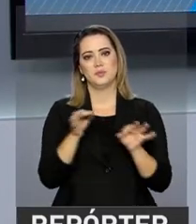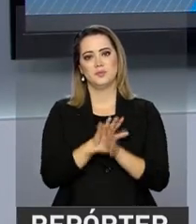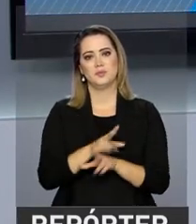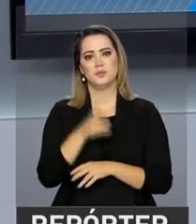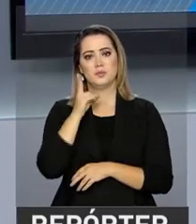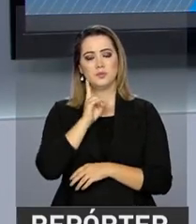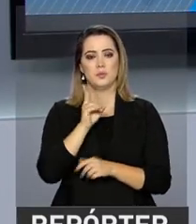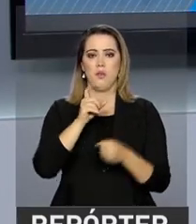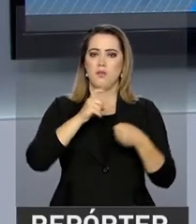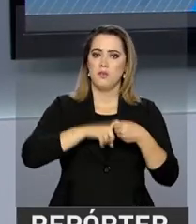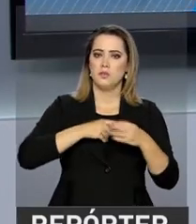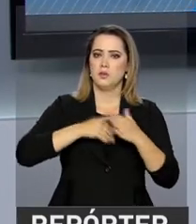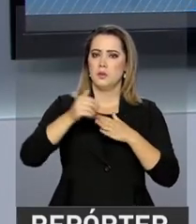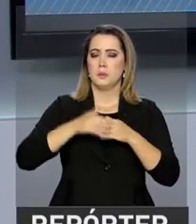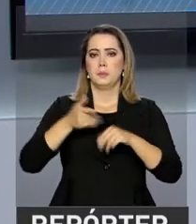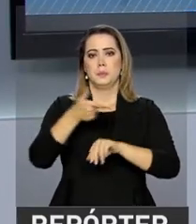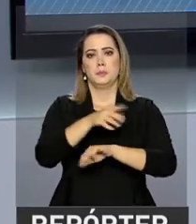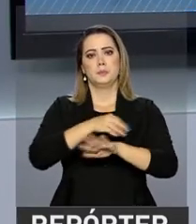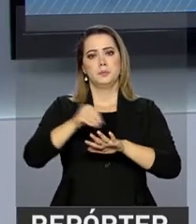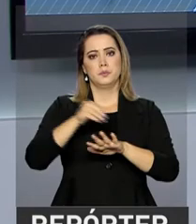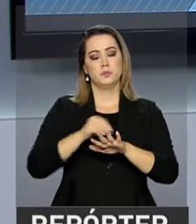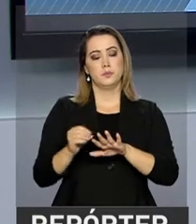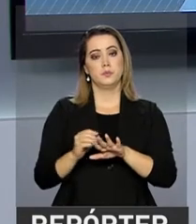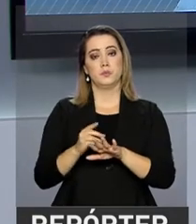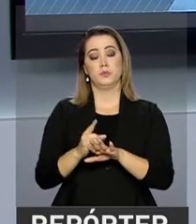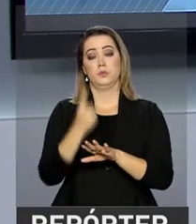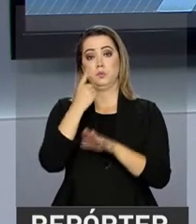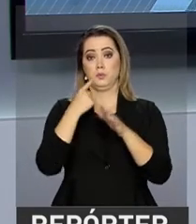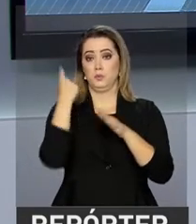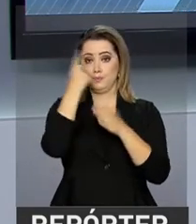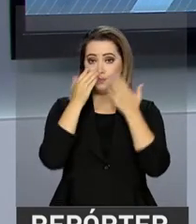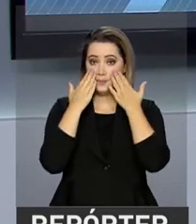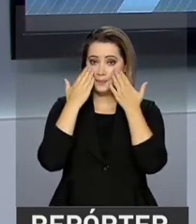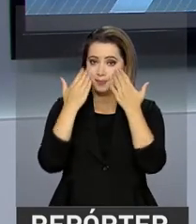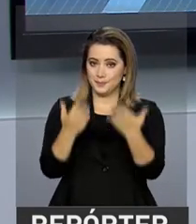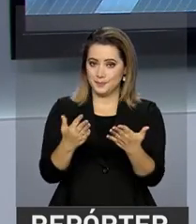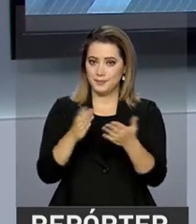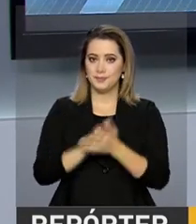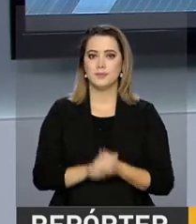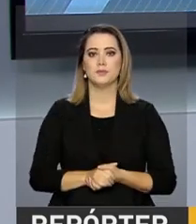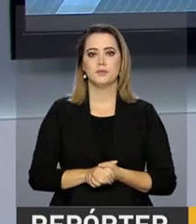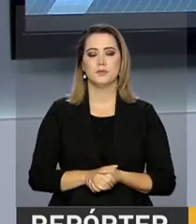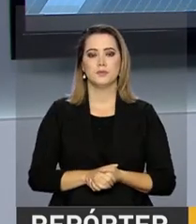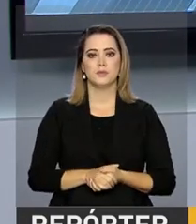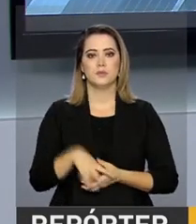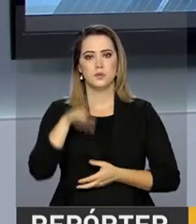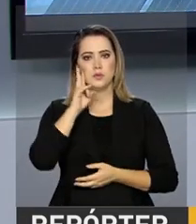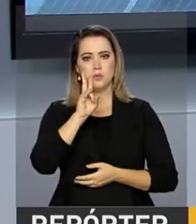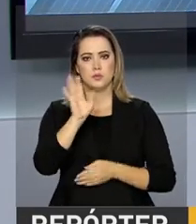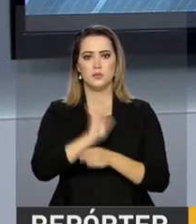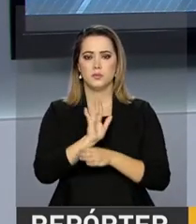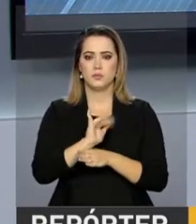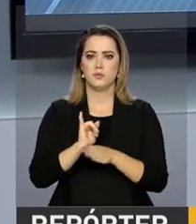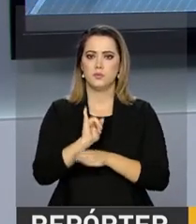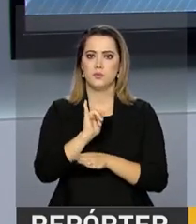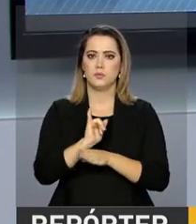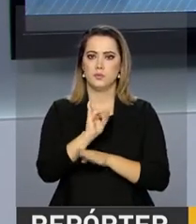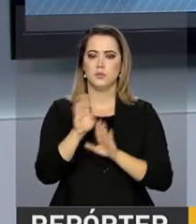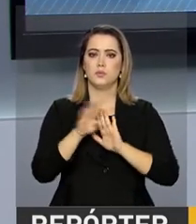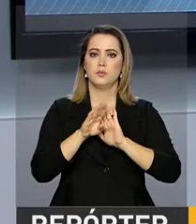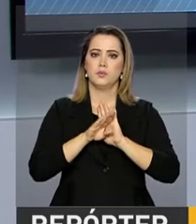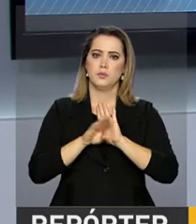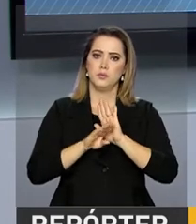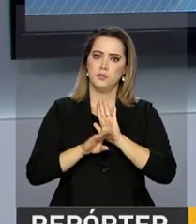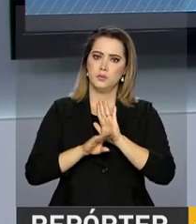nós voltamos a qualquer momento com outras informações ou em uma hora na nossa próxima edição você pode rever as reportagens no